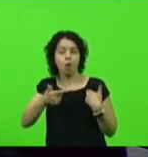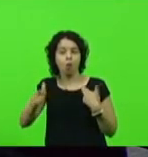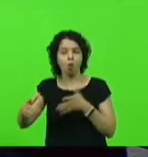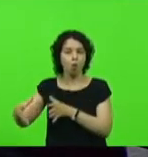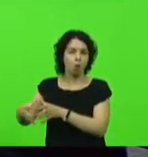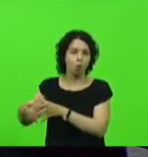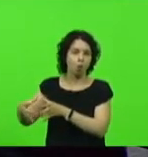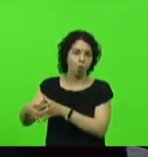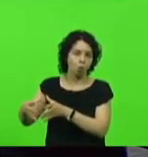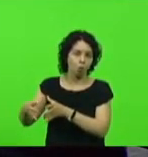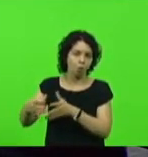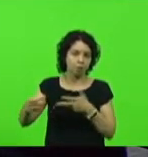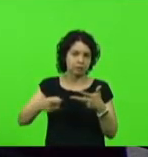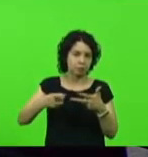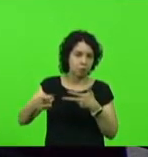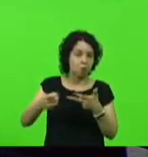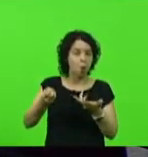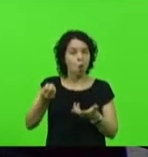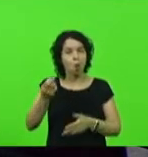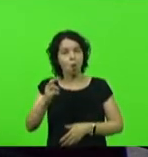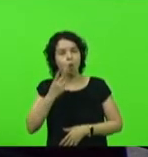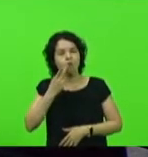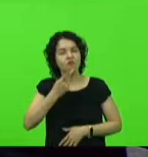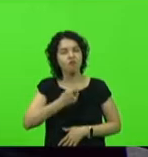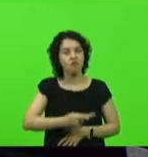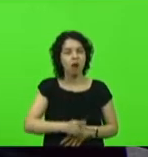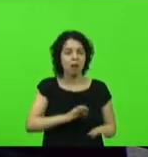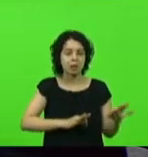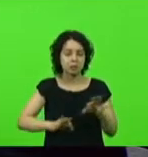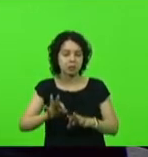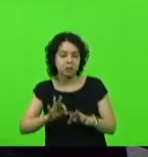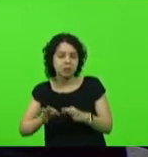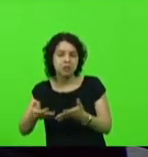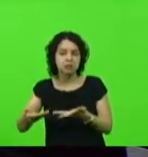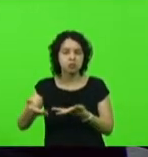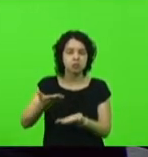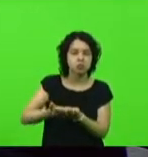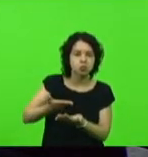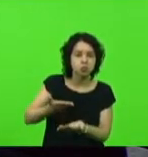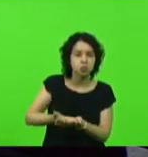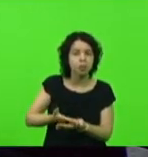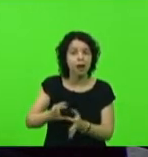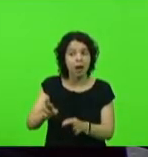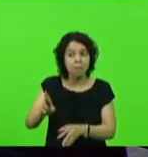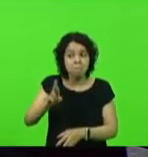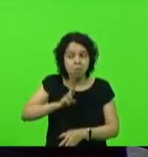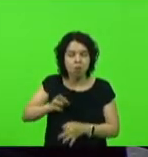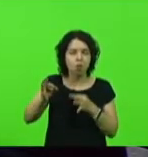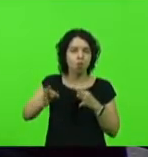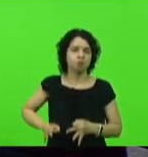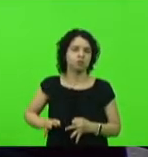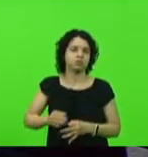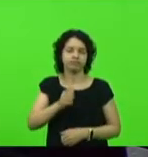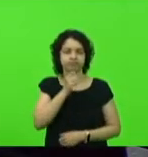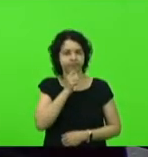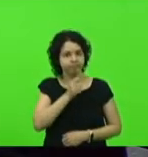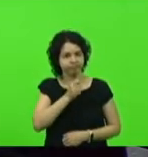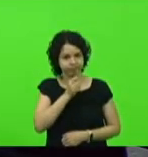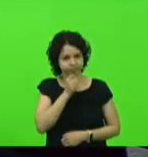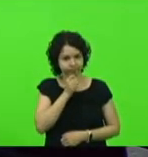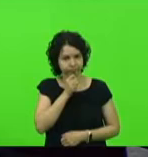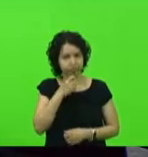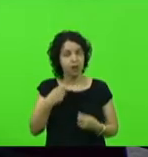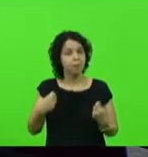fala em planejamento, em estudo, etc., mas nunca se responde. E o mais importante, que se